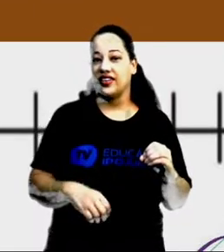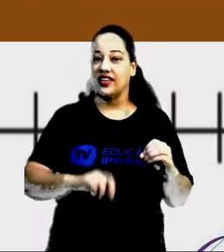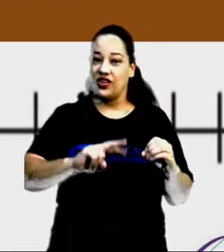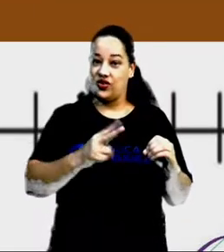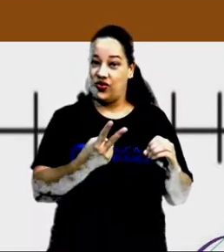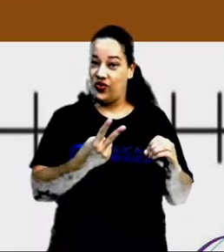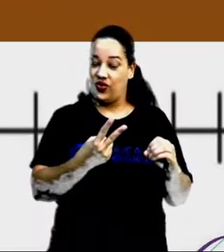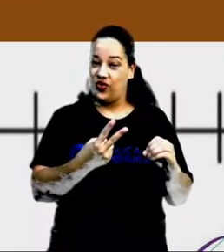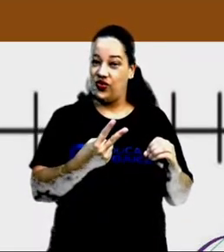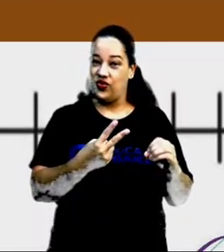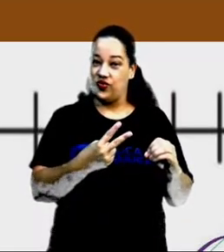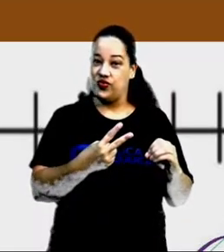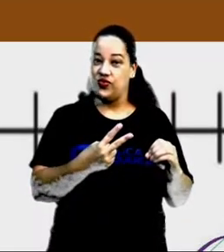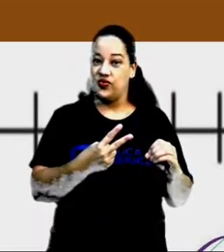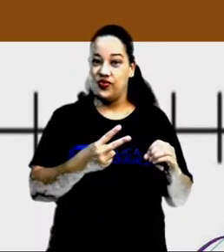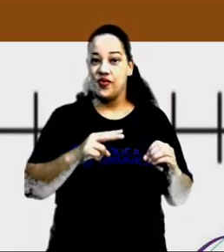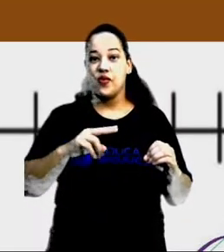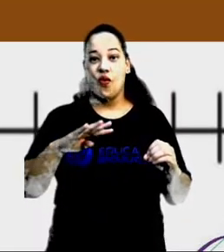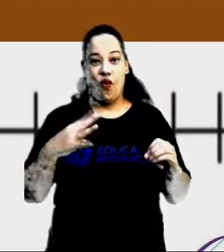2,